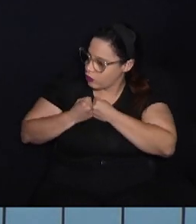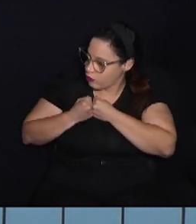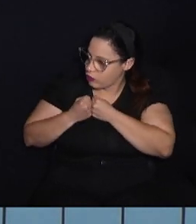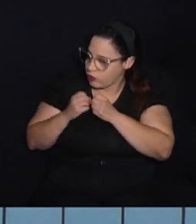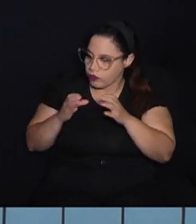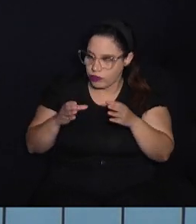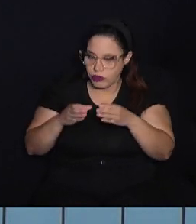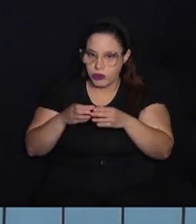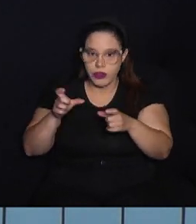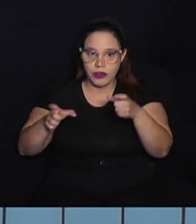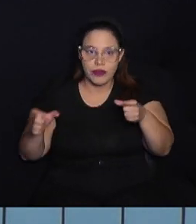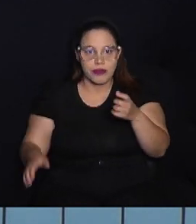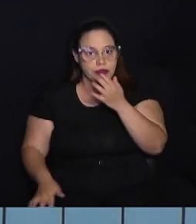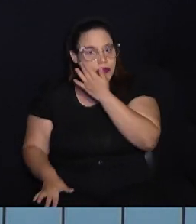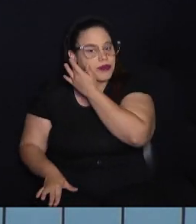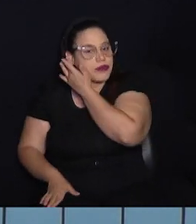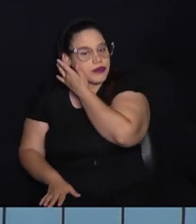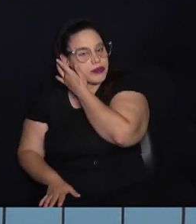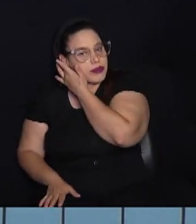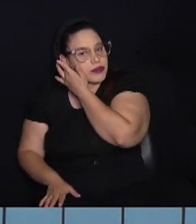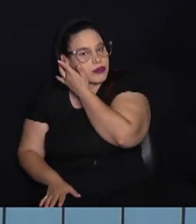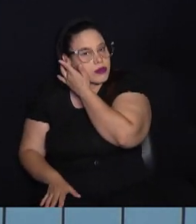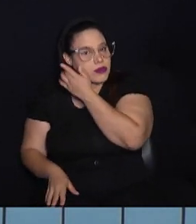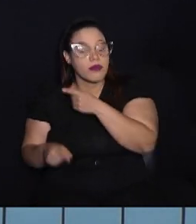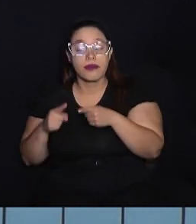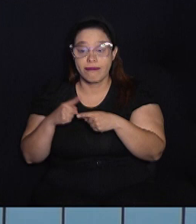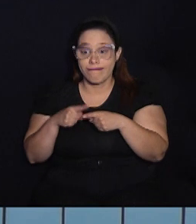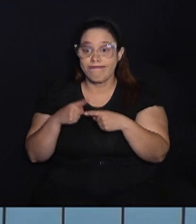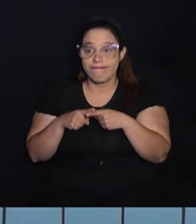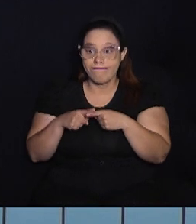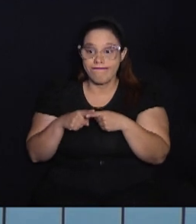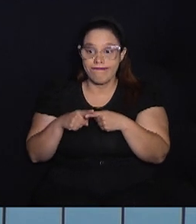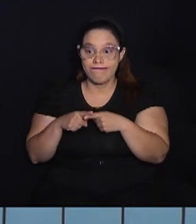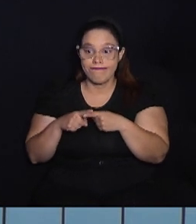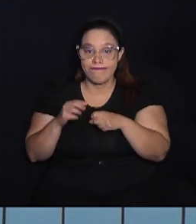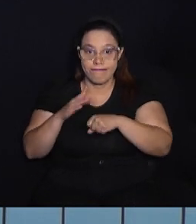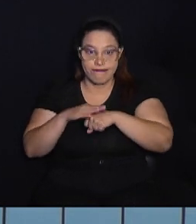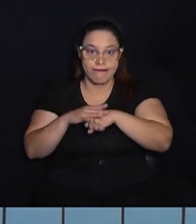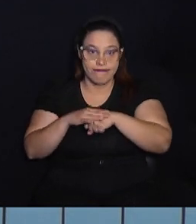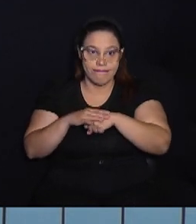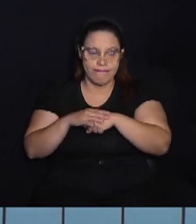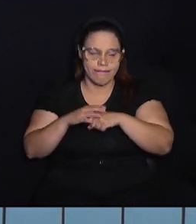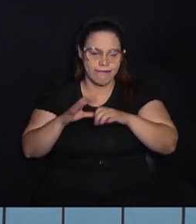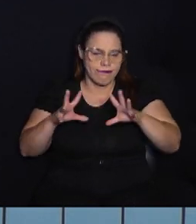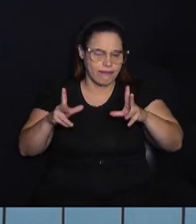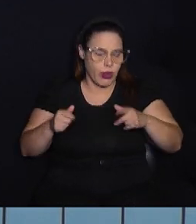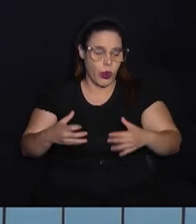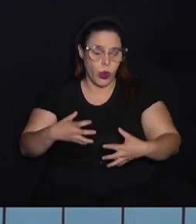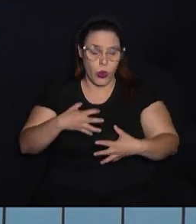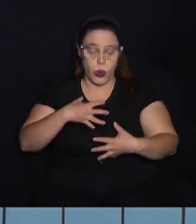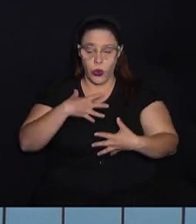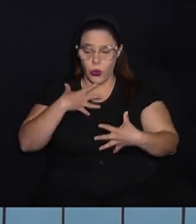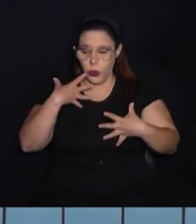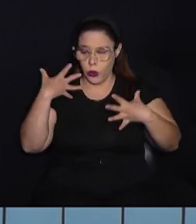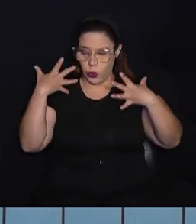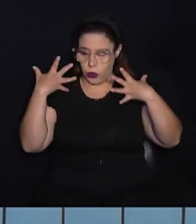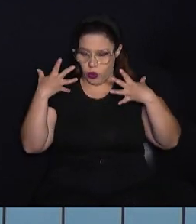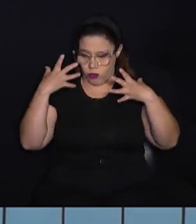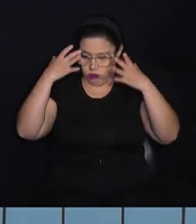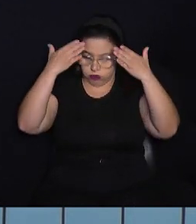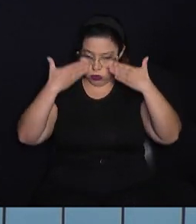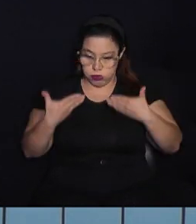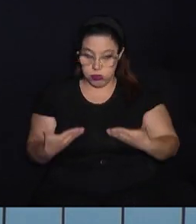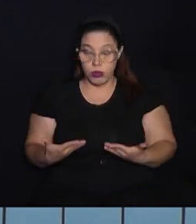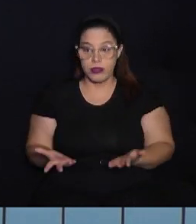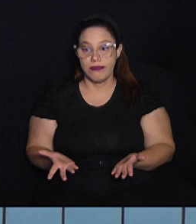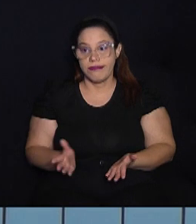né, para essas pessoas, né? Porque, como você disse, é uma doença que ela afeta muito a autoestima, né, muito a aparência. E hoje